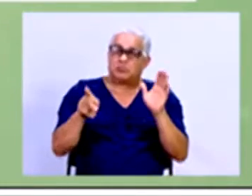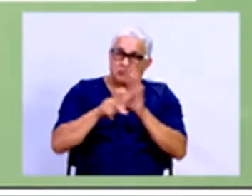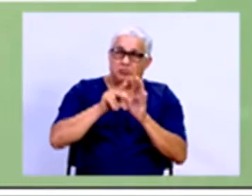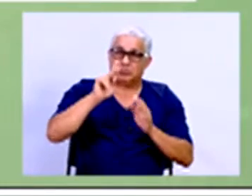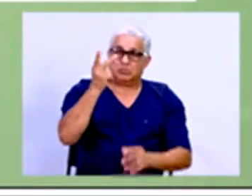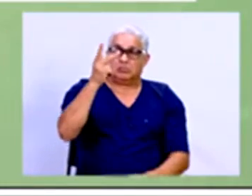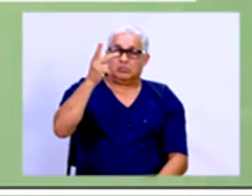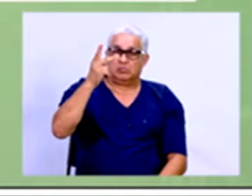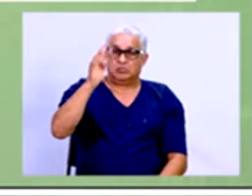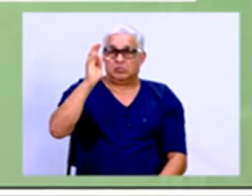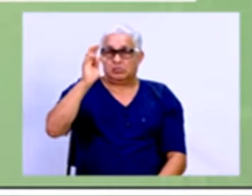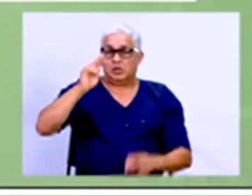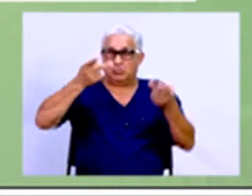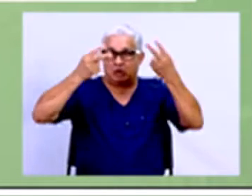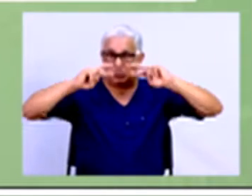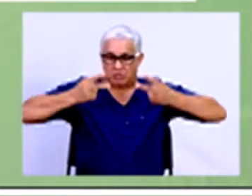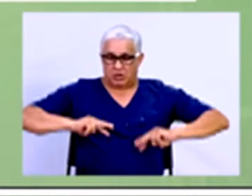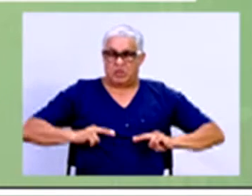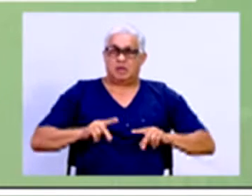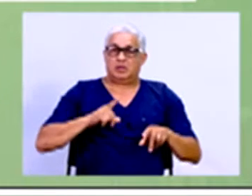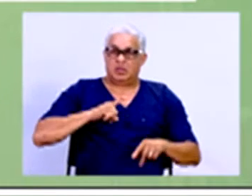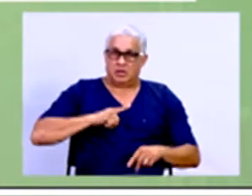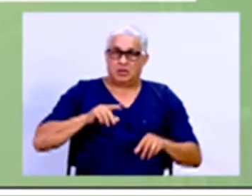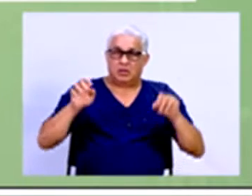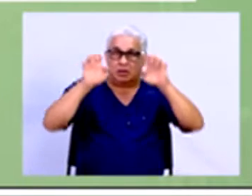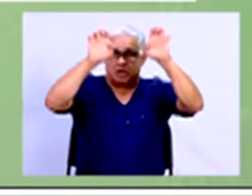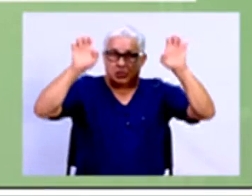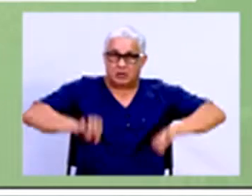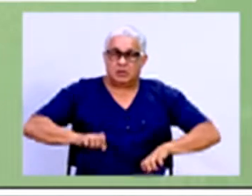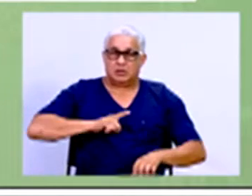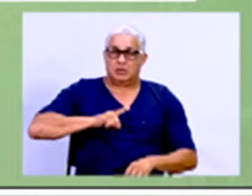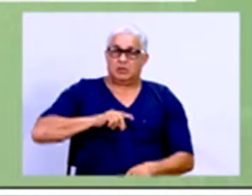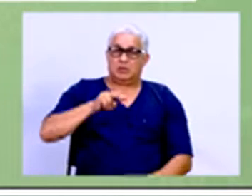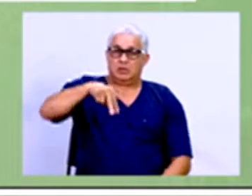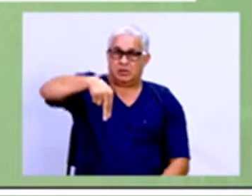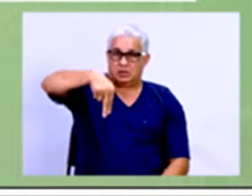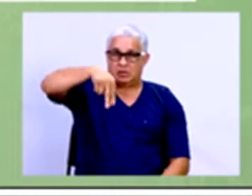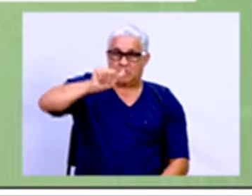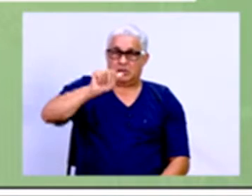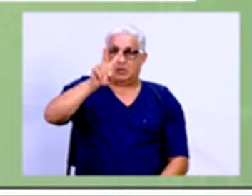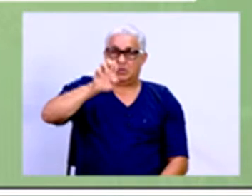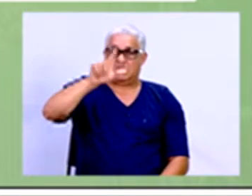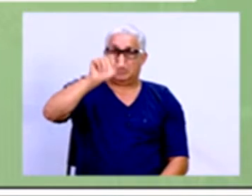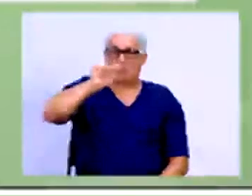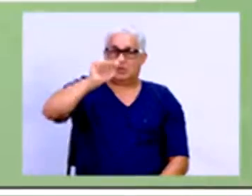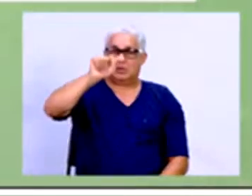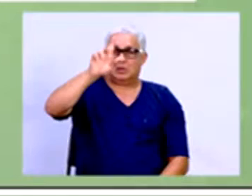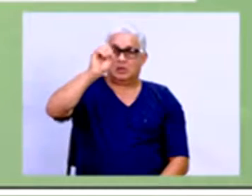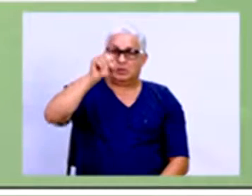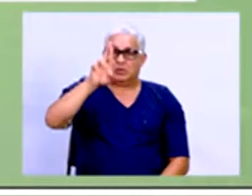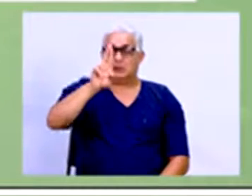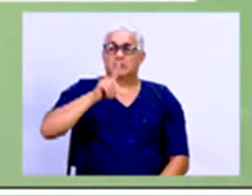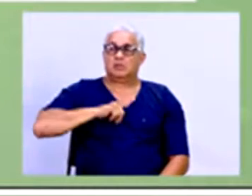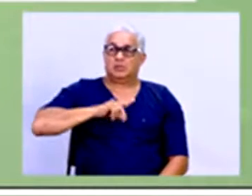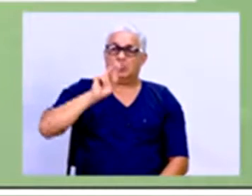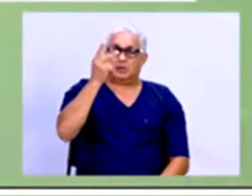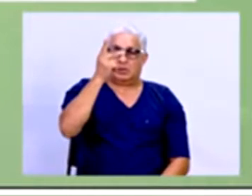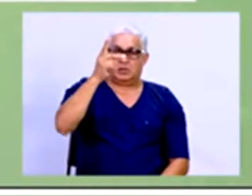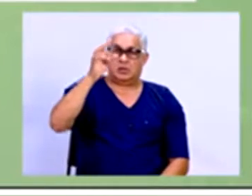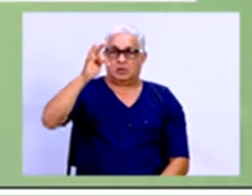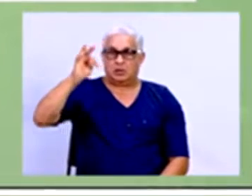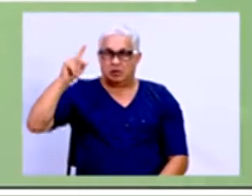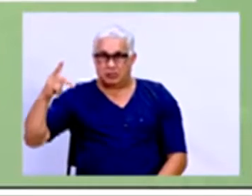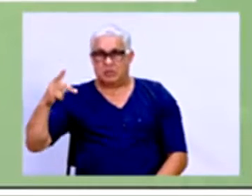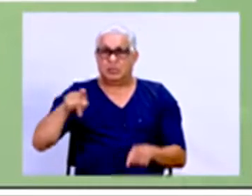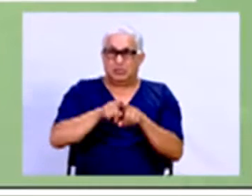estrutura aqui, onde nós temos navegador que faz a solicitação via protocolo HTTP para o nosso servidor